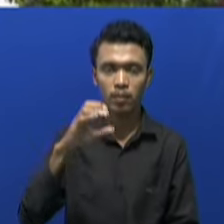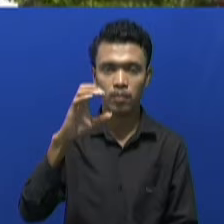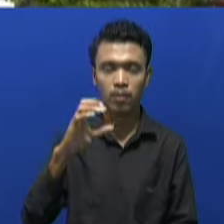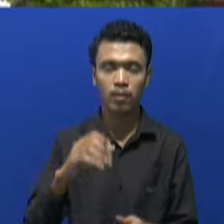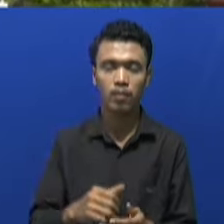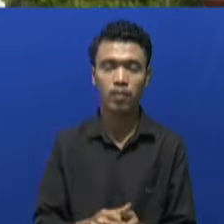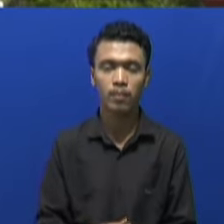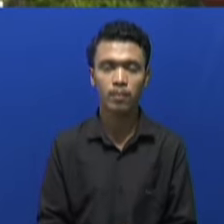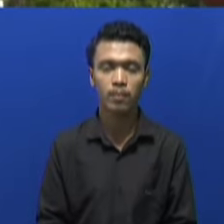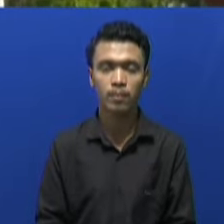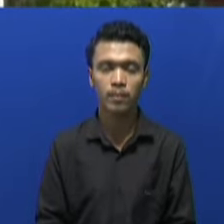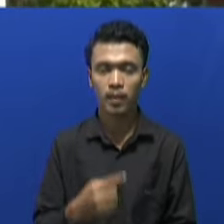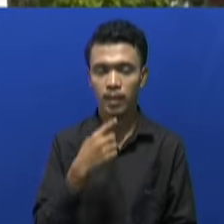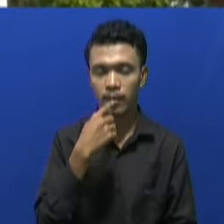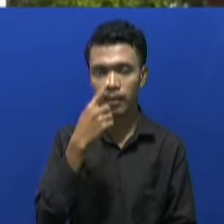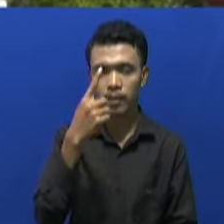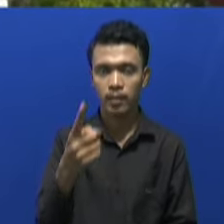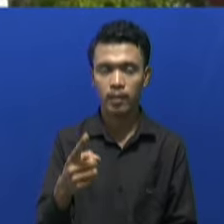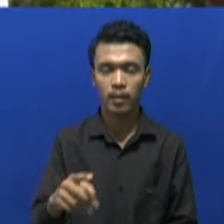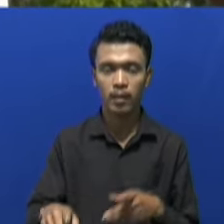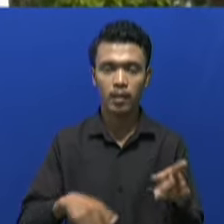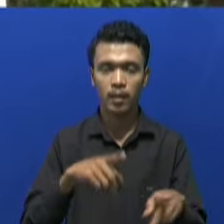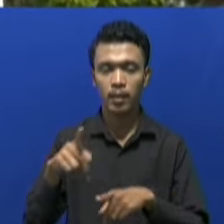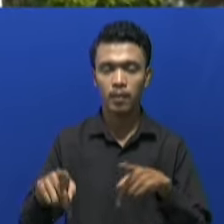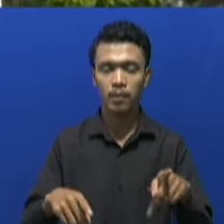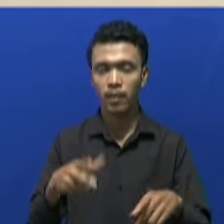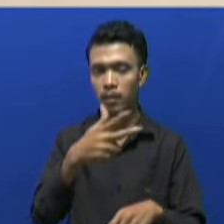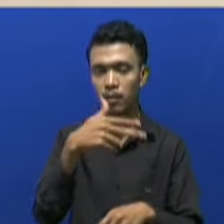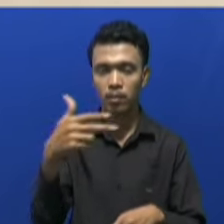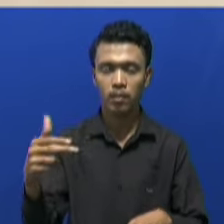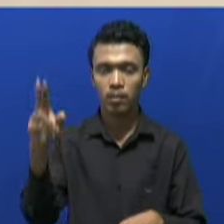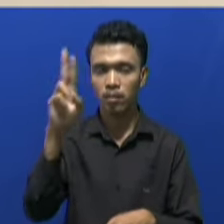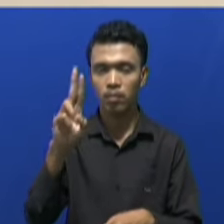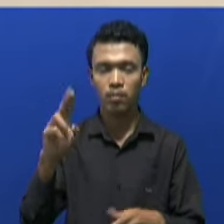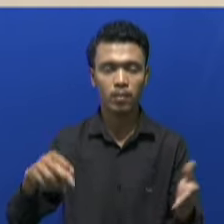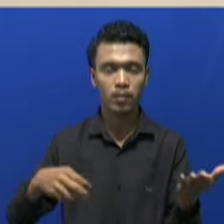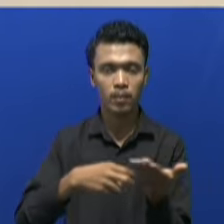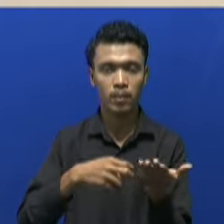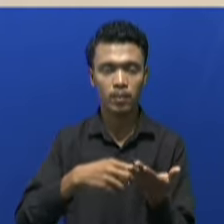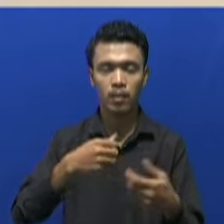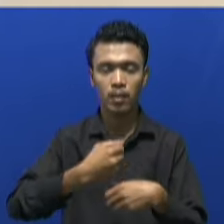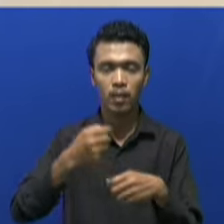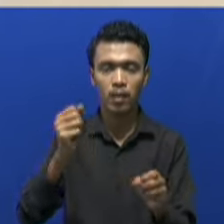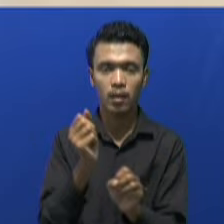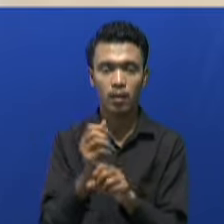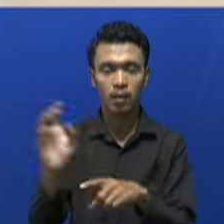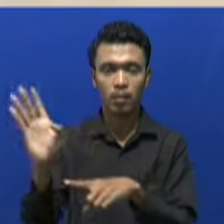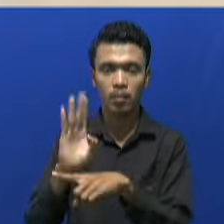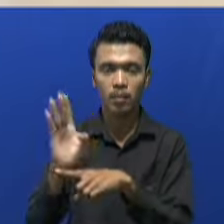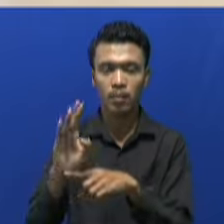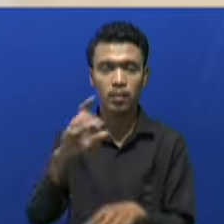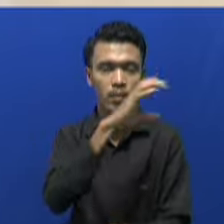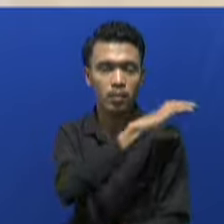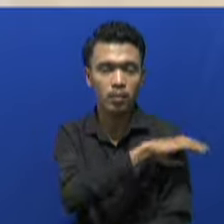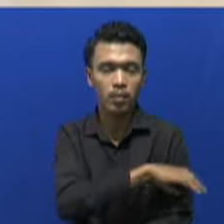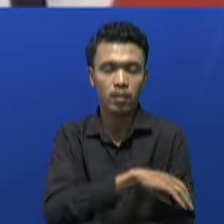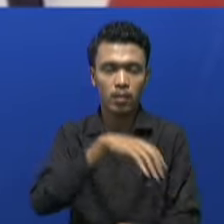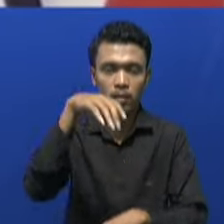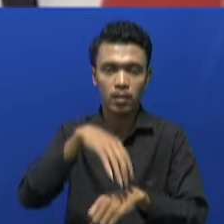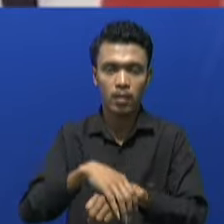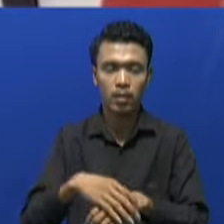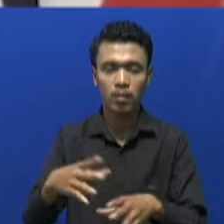Superintendente Sefi Antonio de Sá Hateten, sidaram estrangeiro usa visto turista ne be halao negosio ne, parte segurança asegura